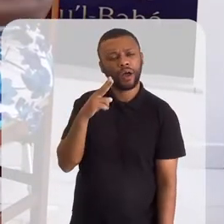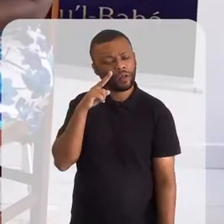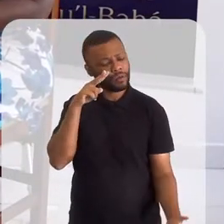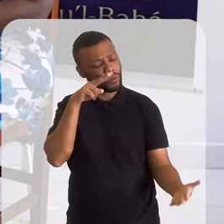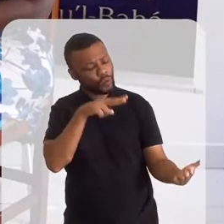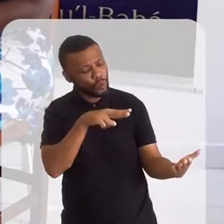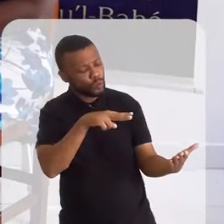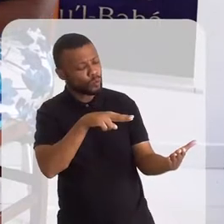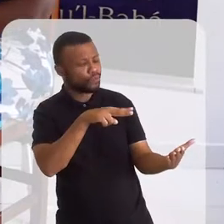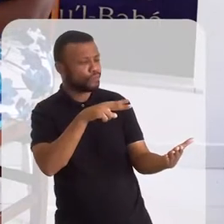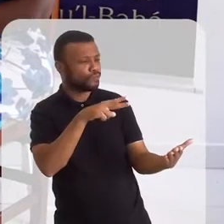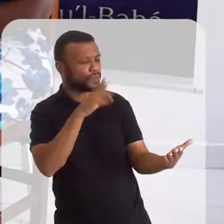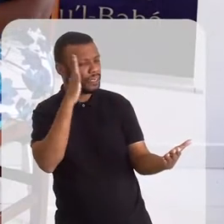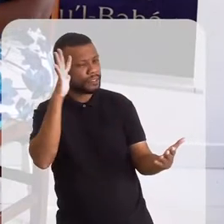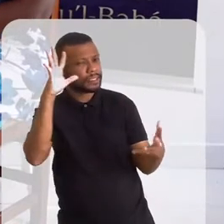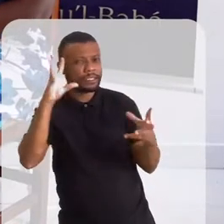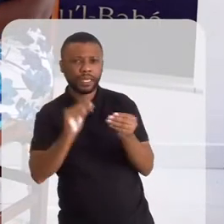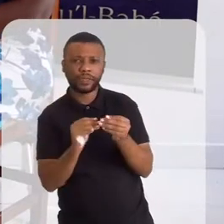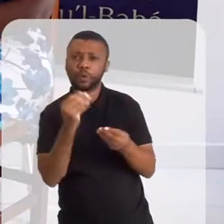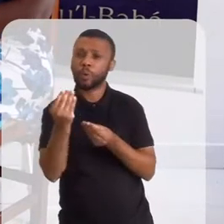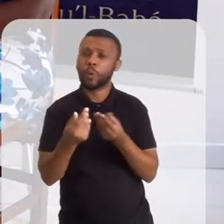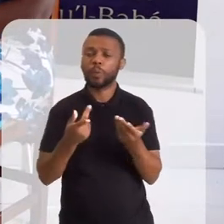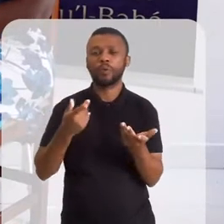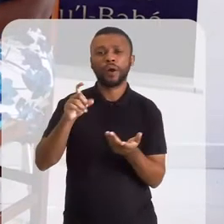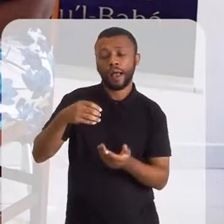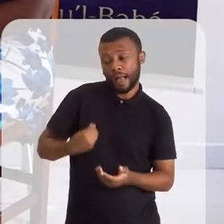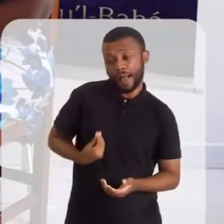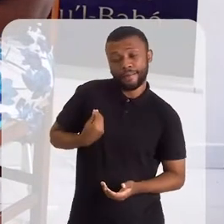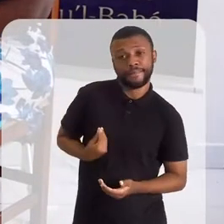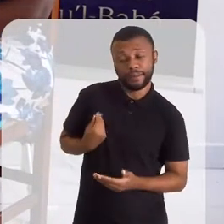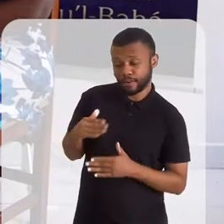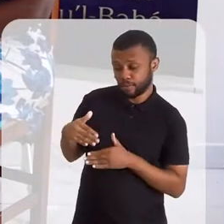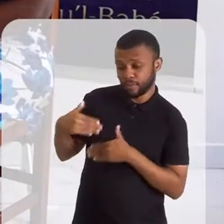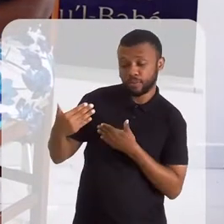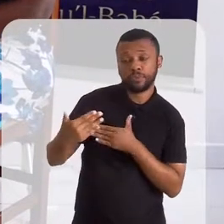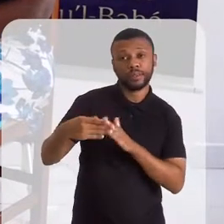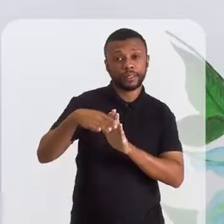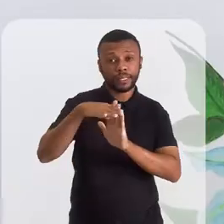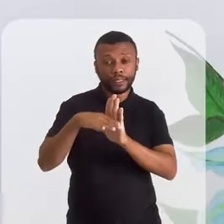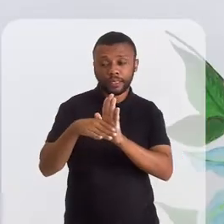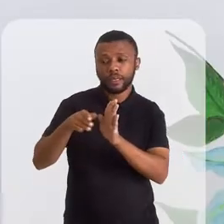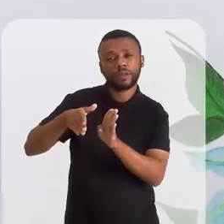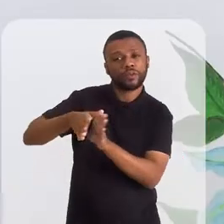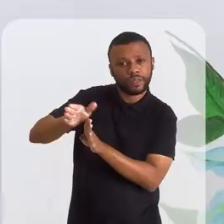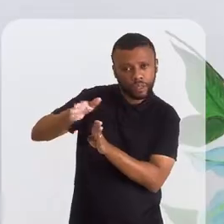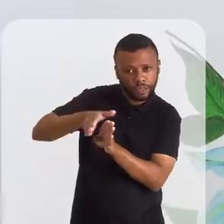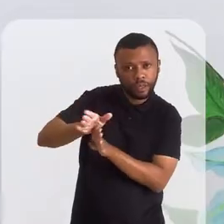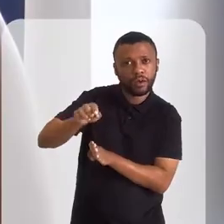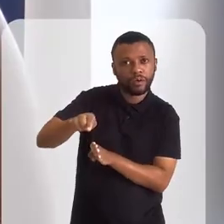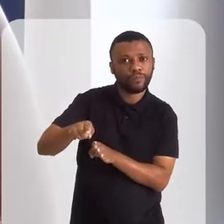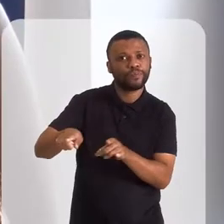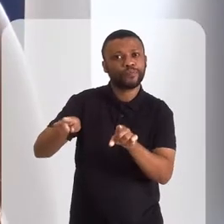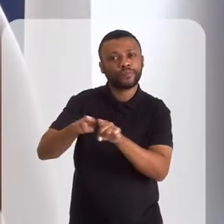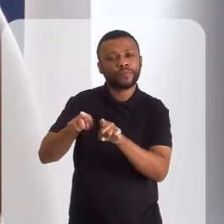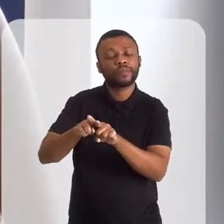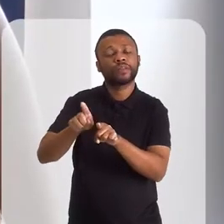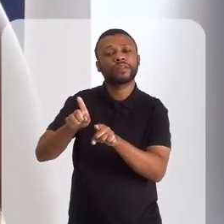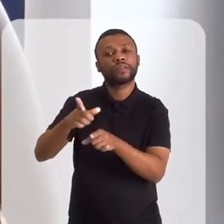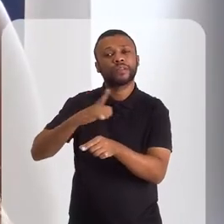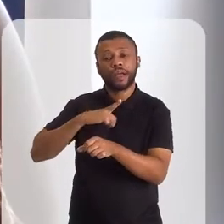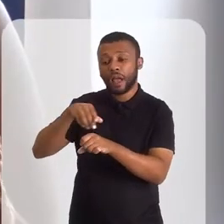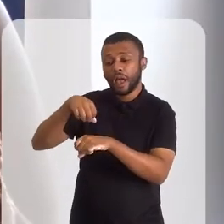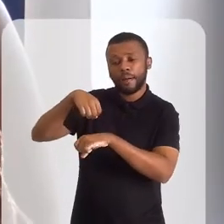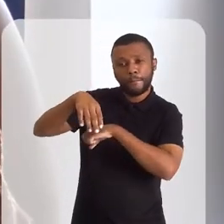Então, a gente olha para Abdu'l-Bahá e entende um pouquinho como é a vida Bahá'í. E nesses guias todas que Abdu'l-Bahá também